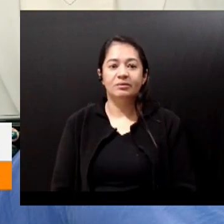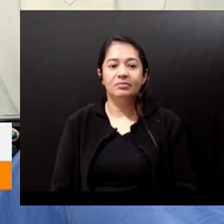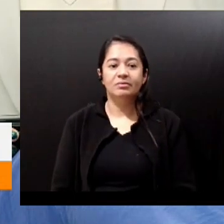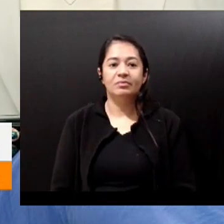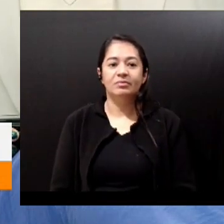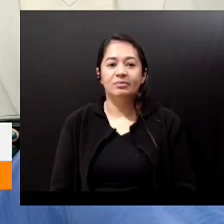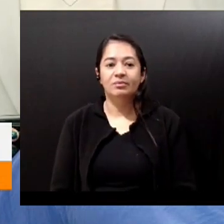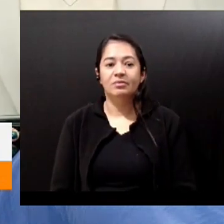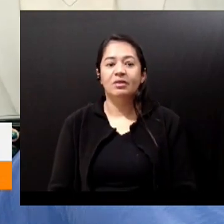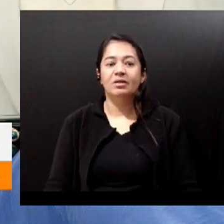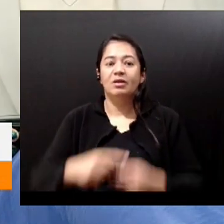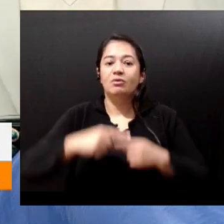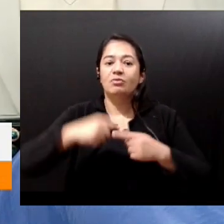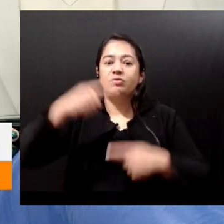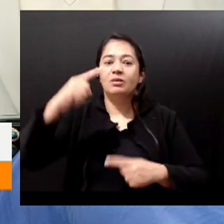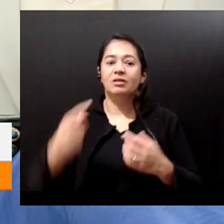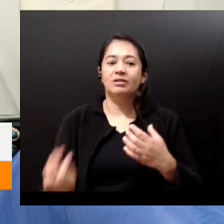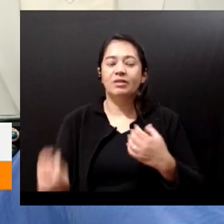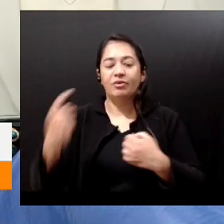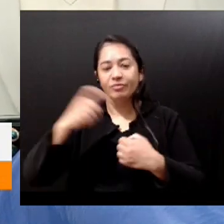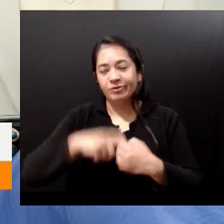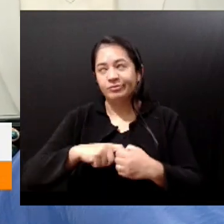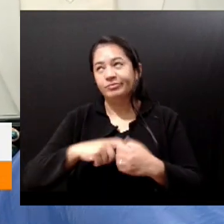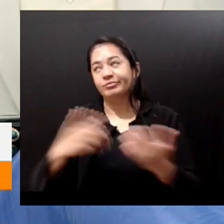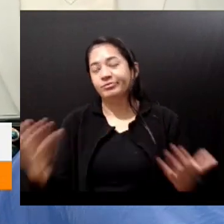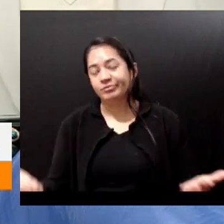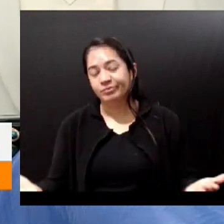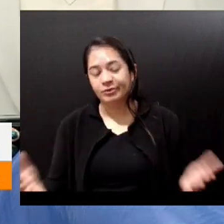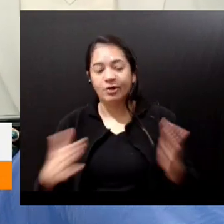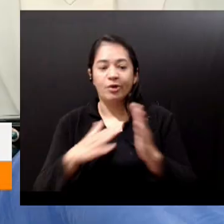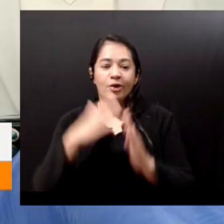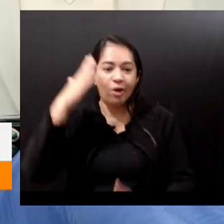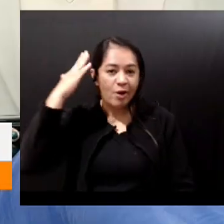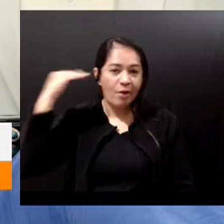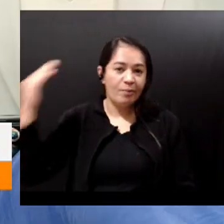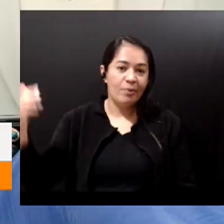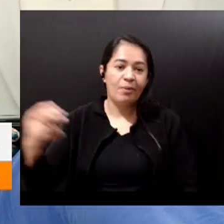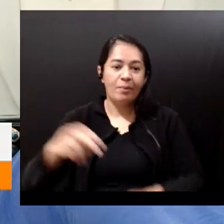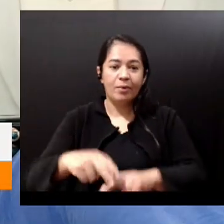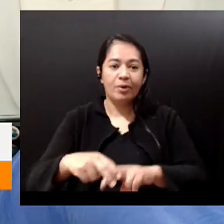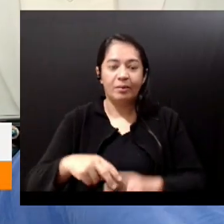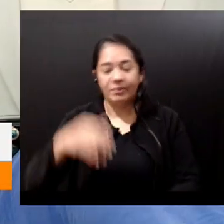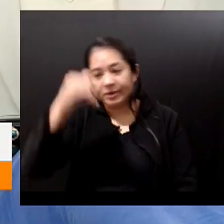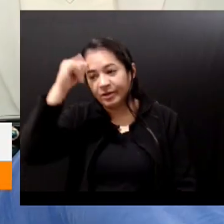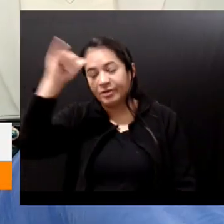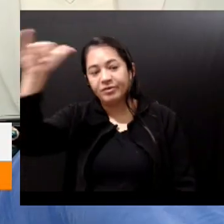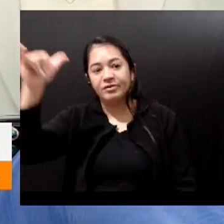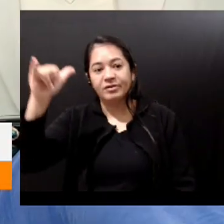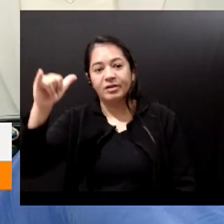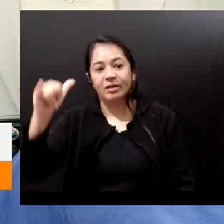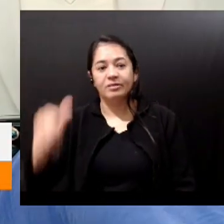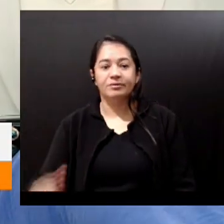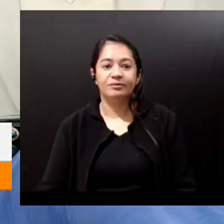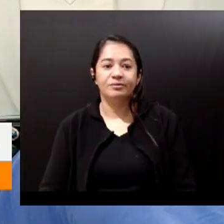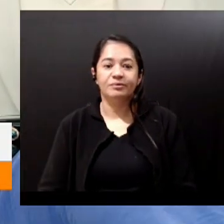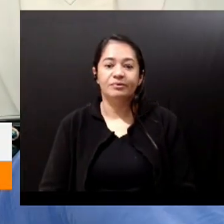tá voltando a moda do fone grande, justamente para fazer valer aquela questão do individualismo.